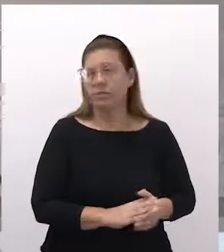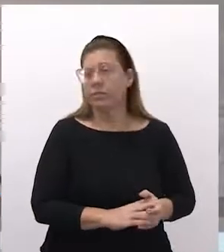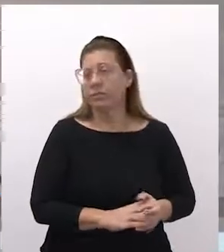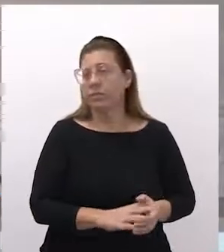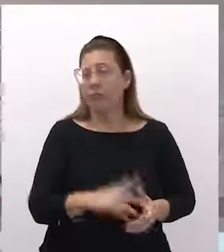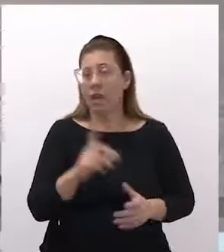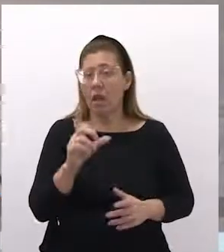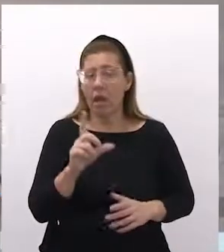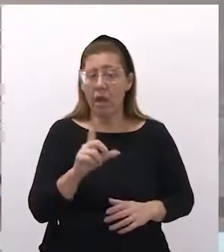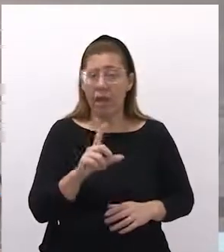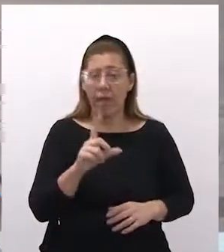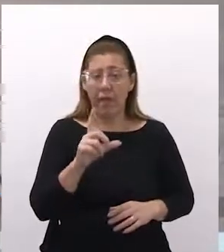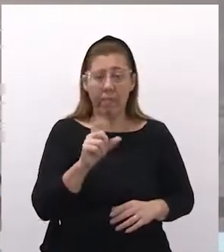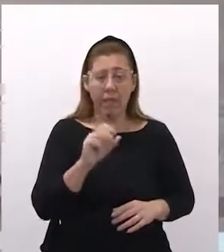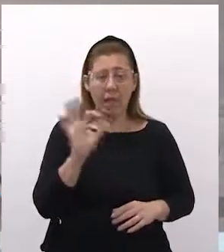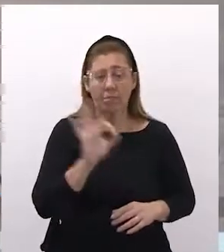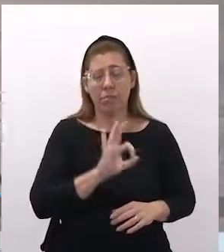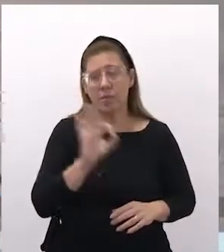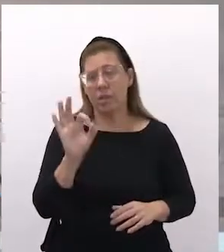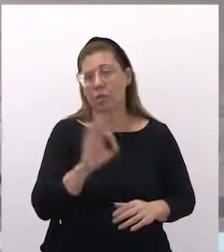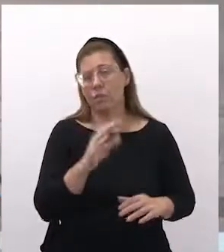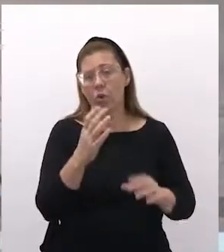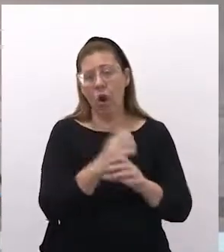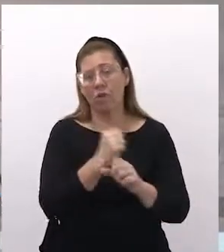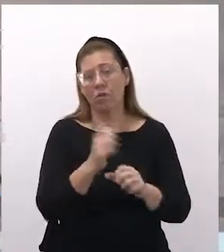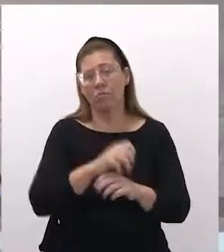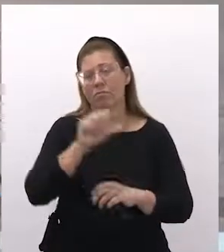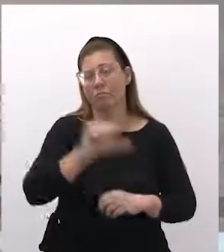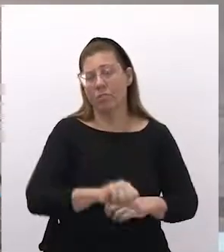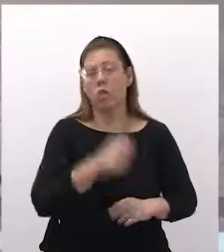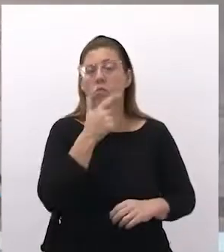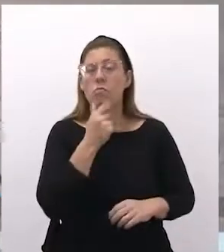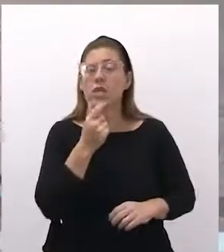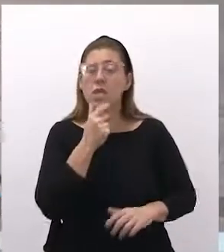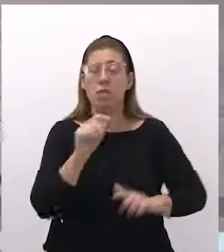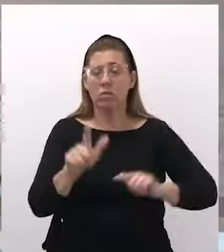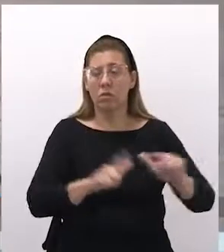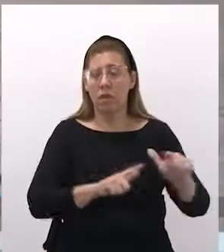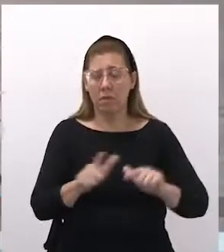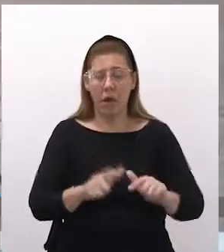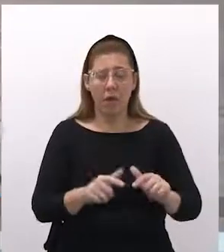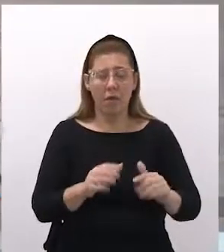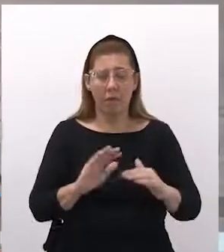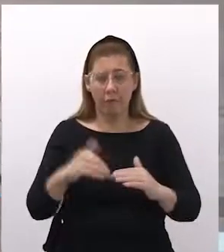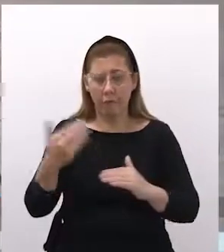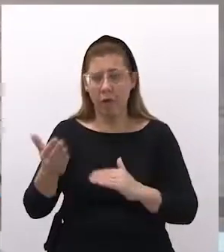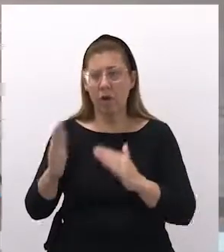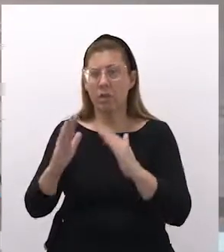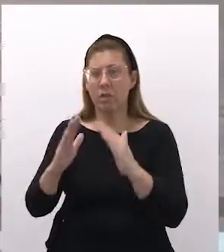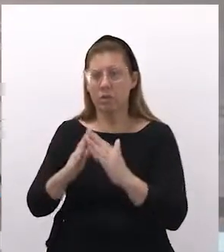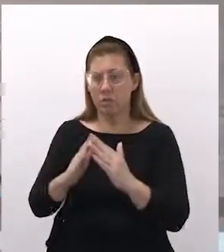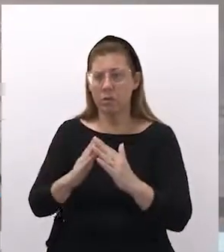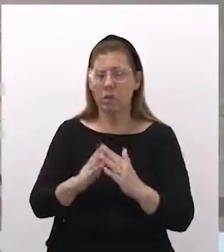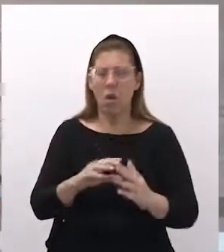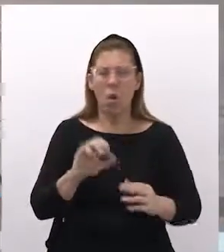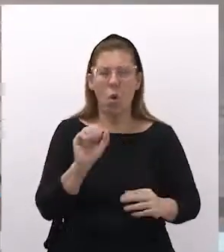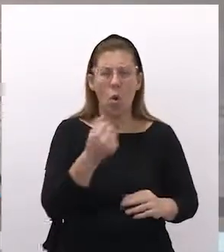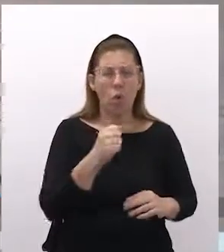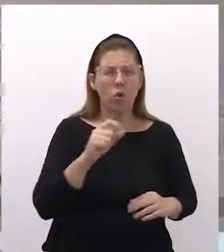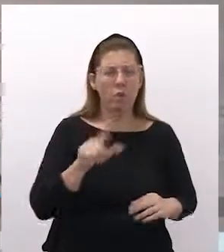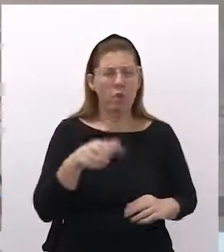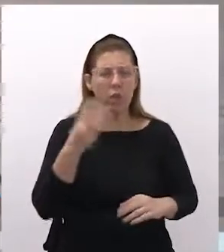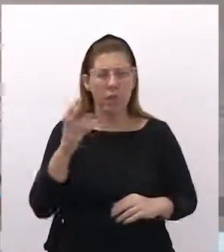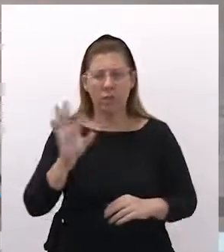de português. Os meninos que trabalham dentro e fora de casa tiveram uma redução de 8,3